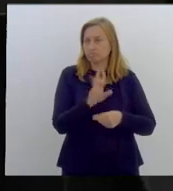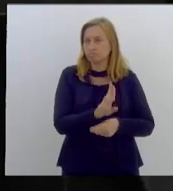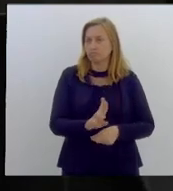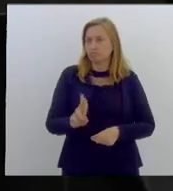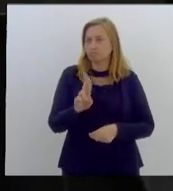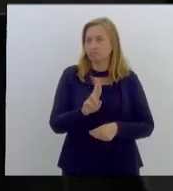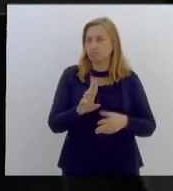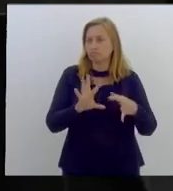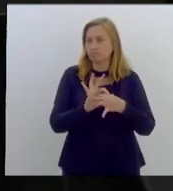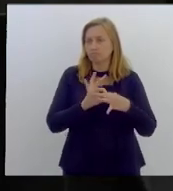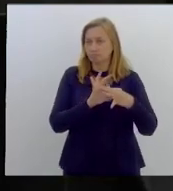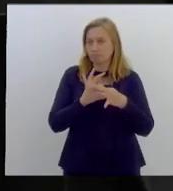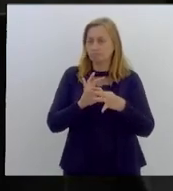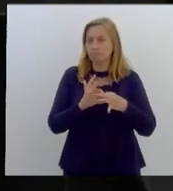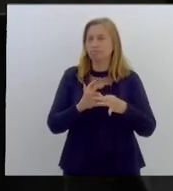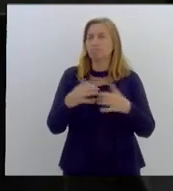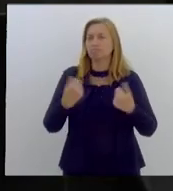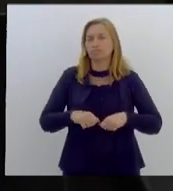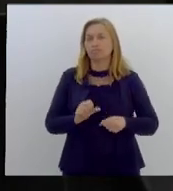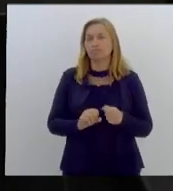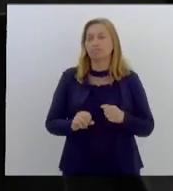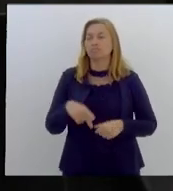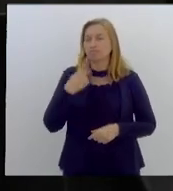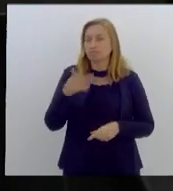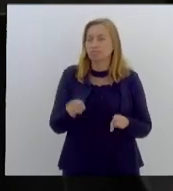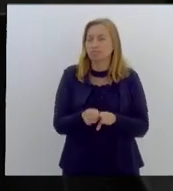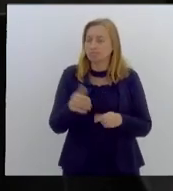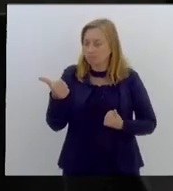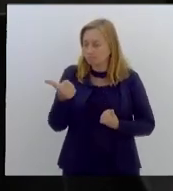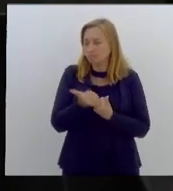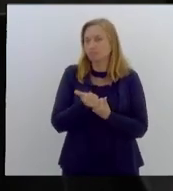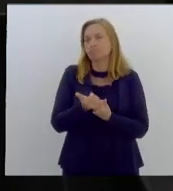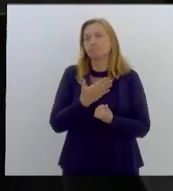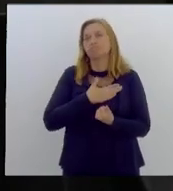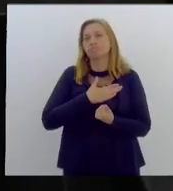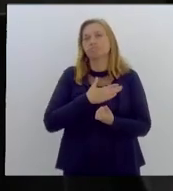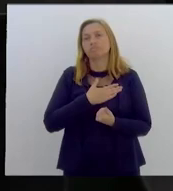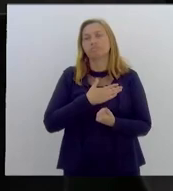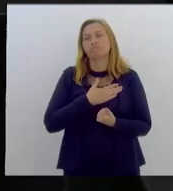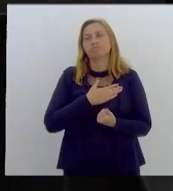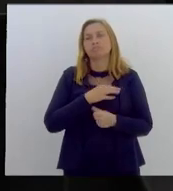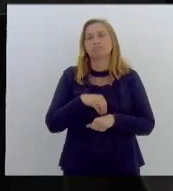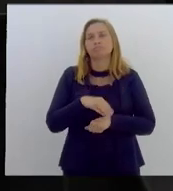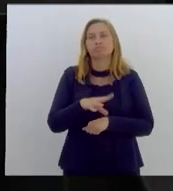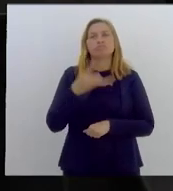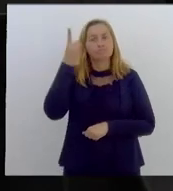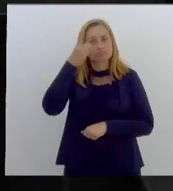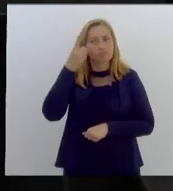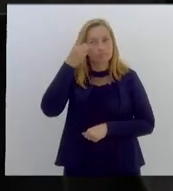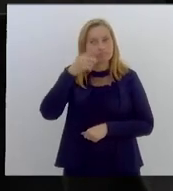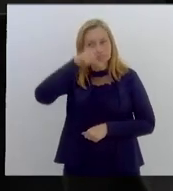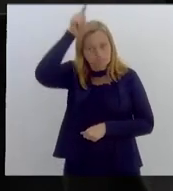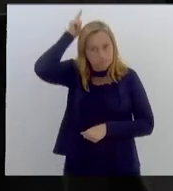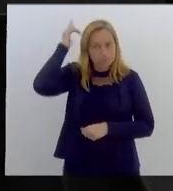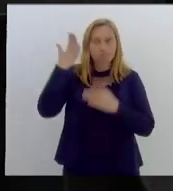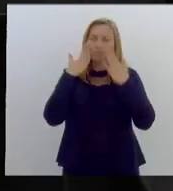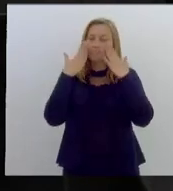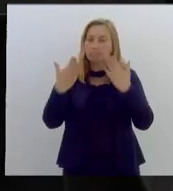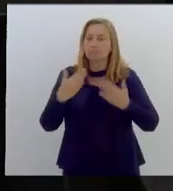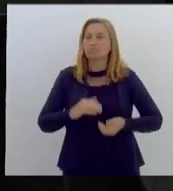deveria fazer isso. Então, eu quero declarar também meu apoio ao destaque que o deputado Luiz Paulo vai